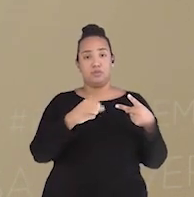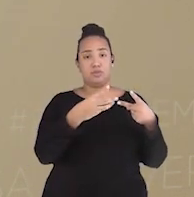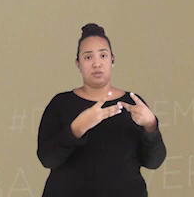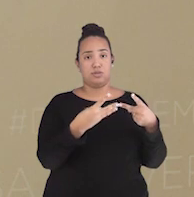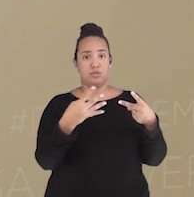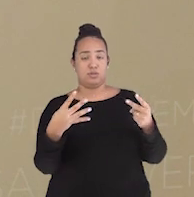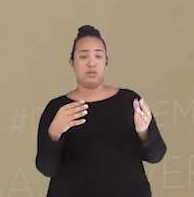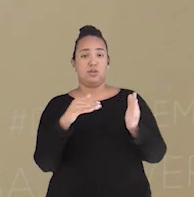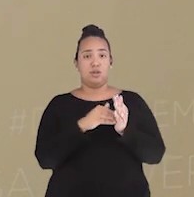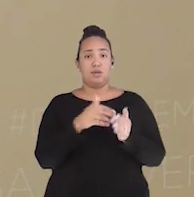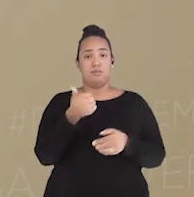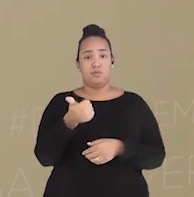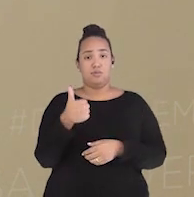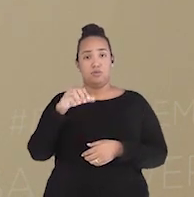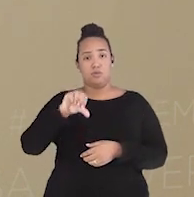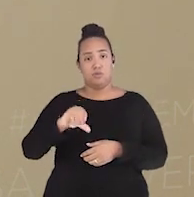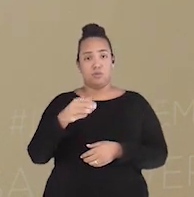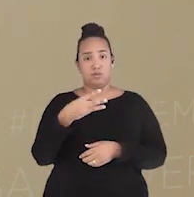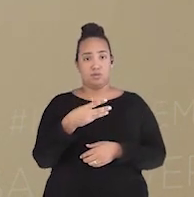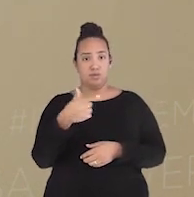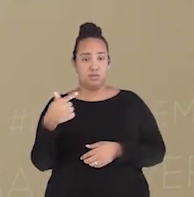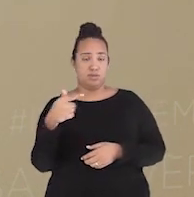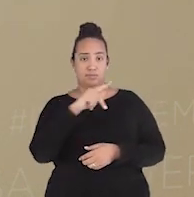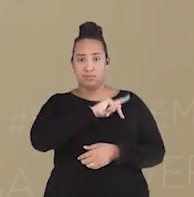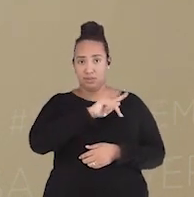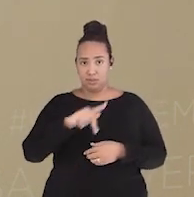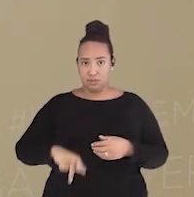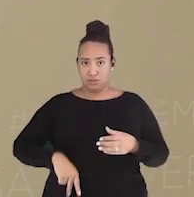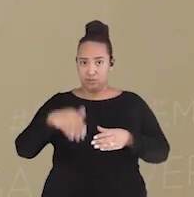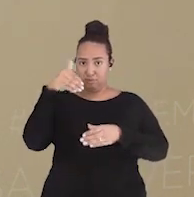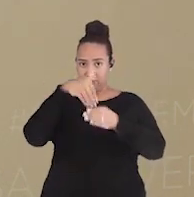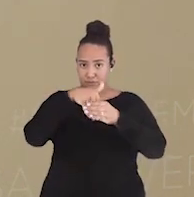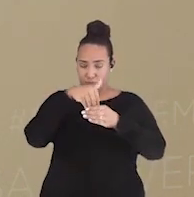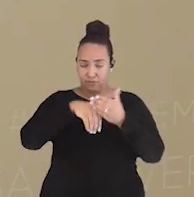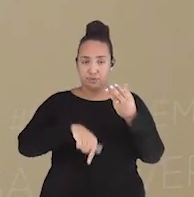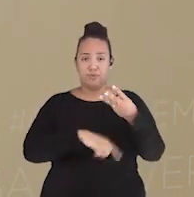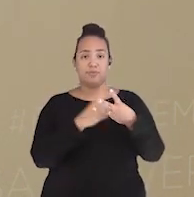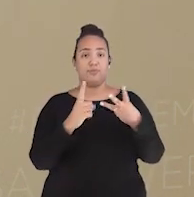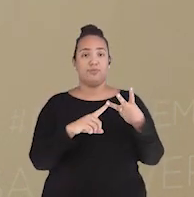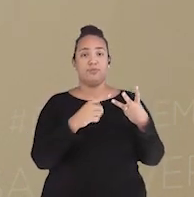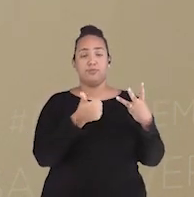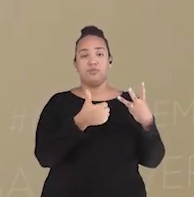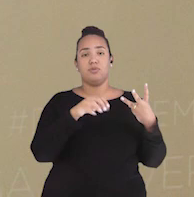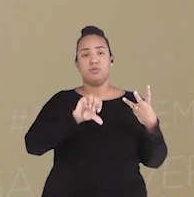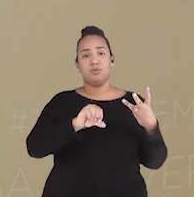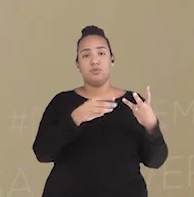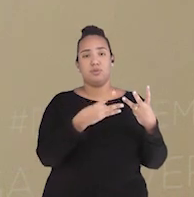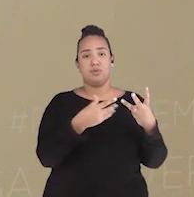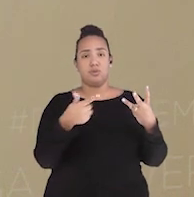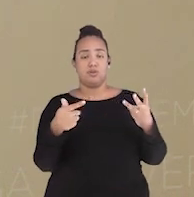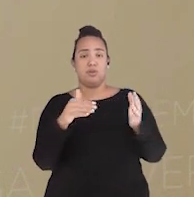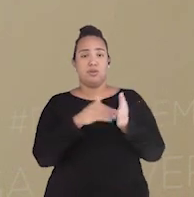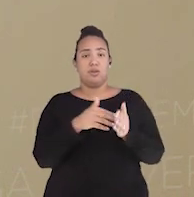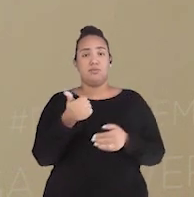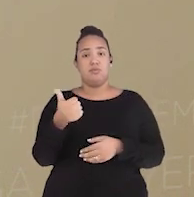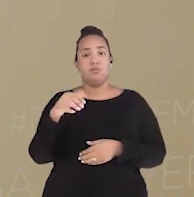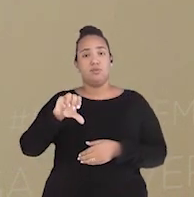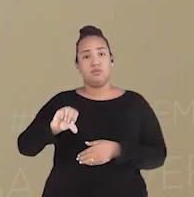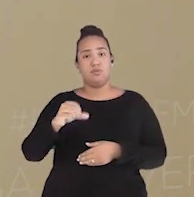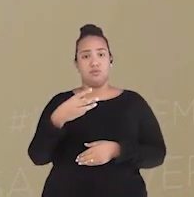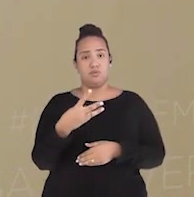a 1937, presidente eleito por voto indireto; e 1937 a